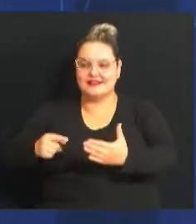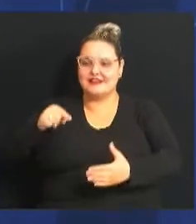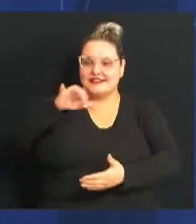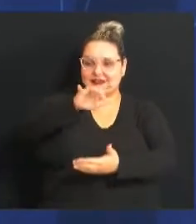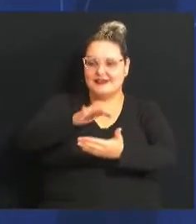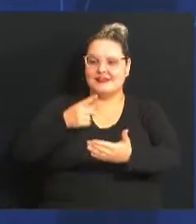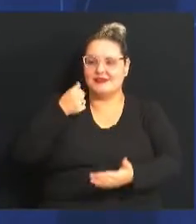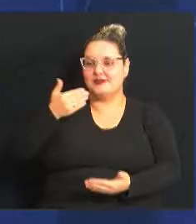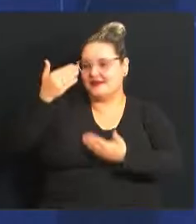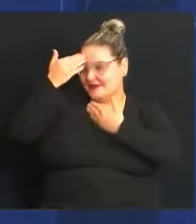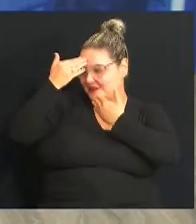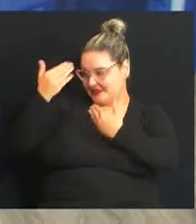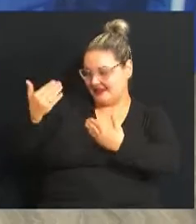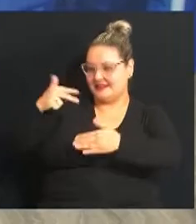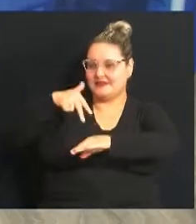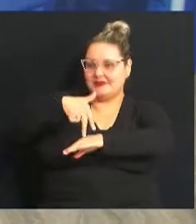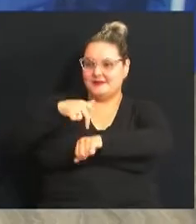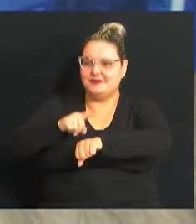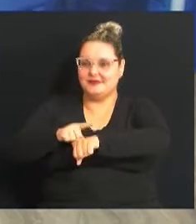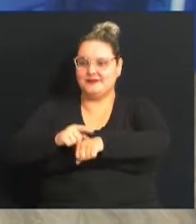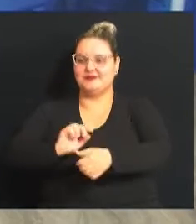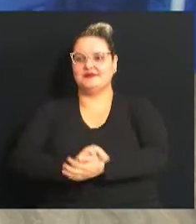Marco, obrigada pelo seu tempo, viu?